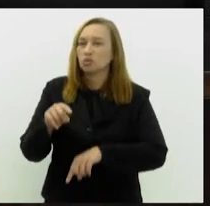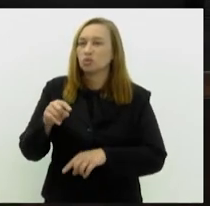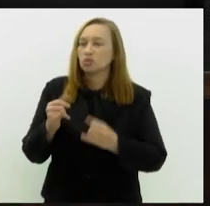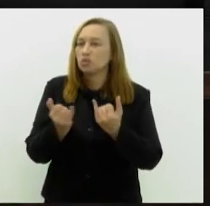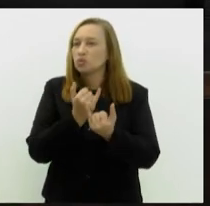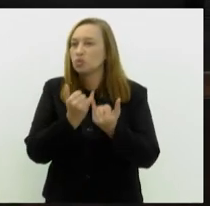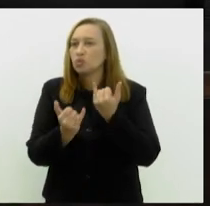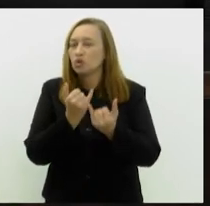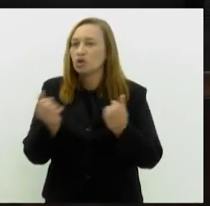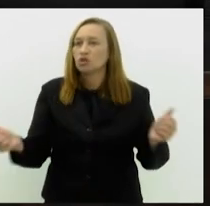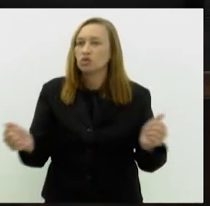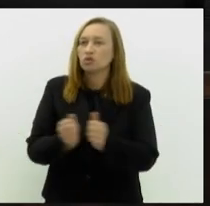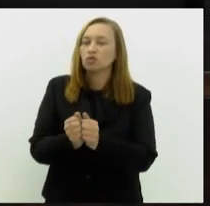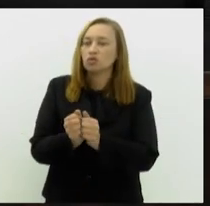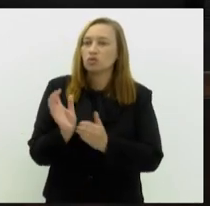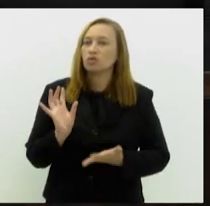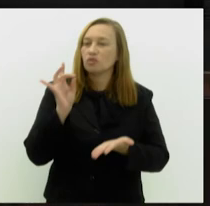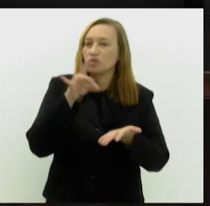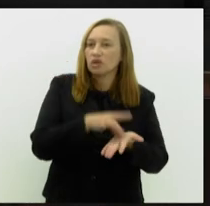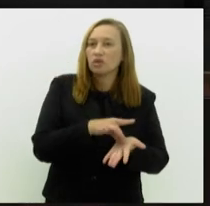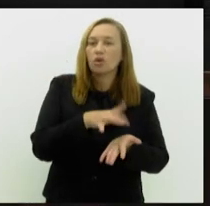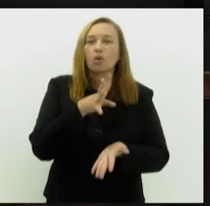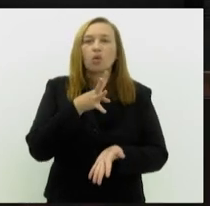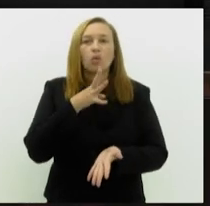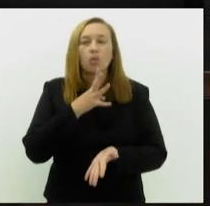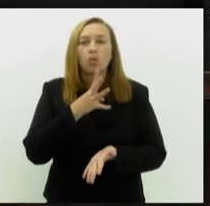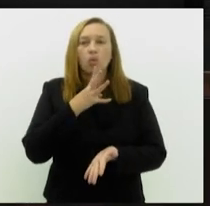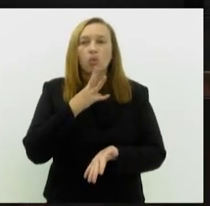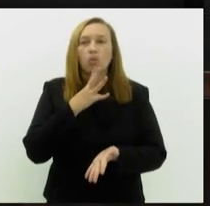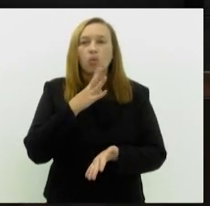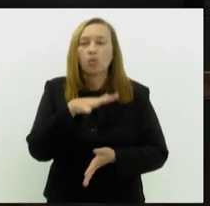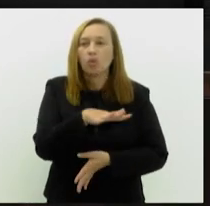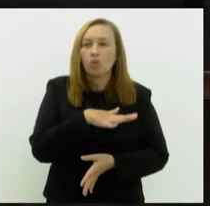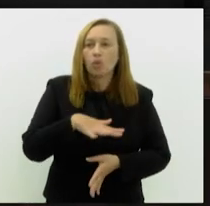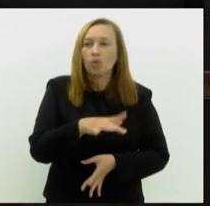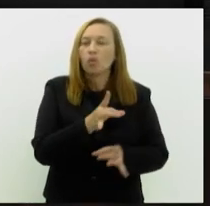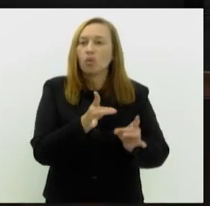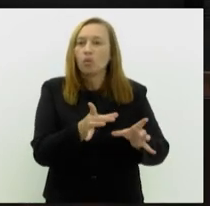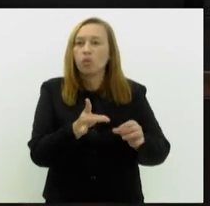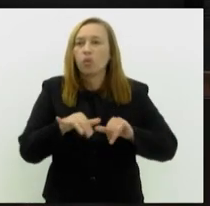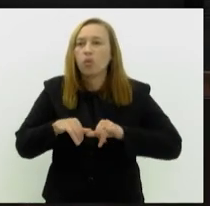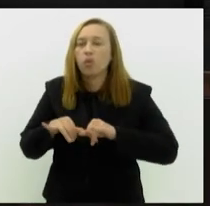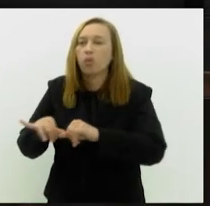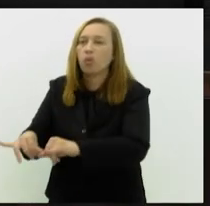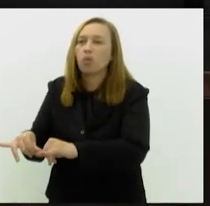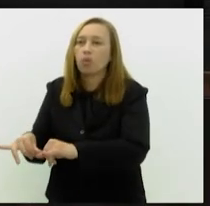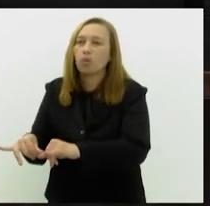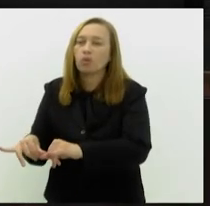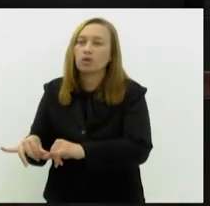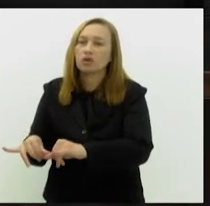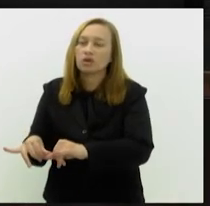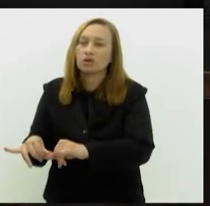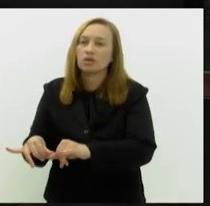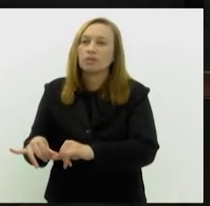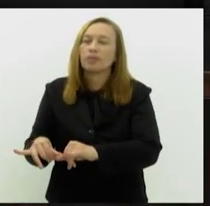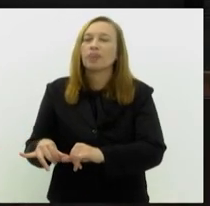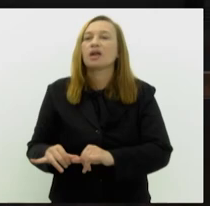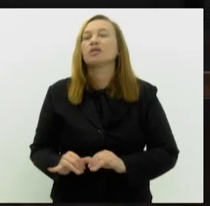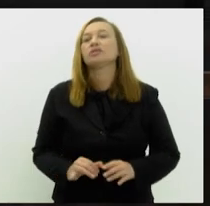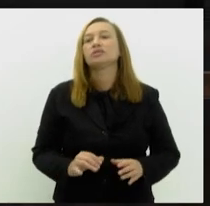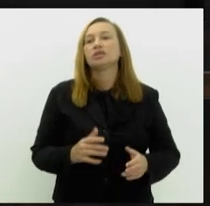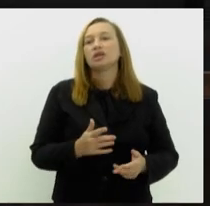aos produtos originais tradicionalmente conhecidos em mercados, supermercados, hipermercados, centros de compras e